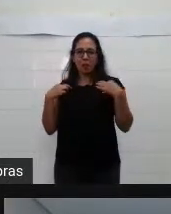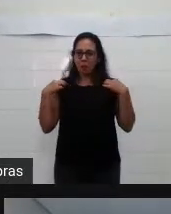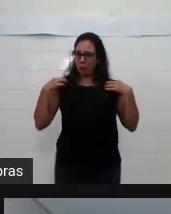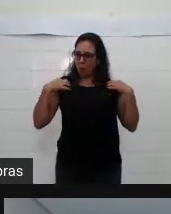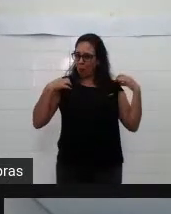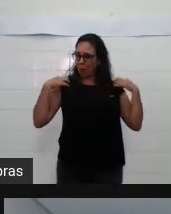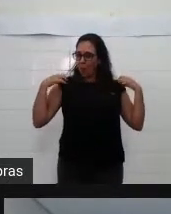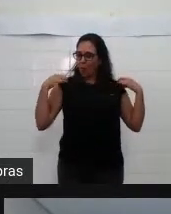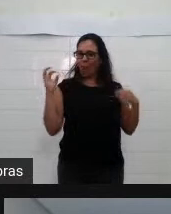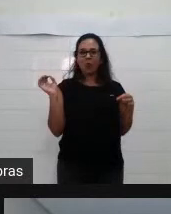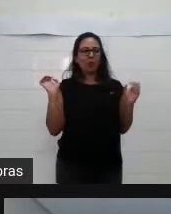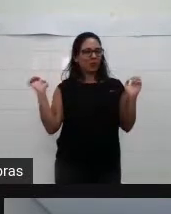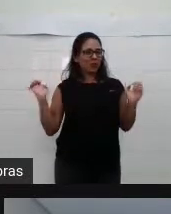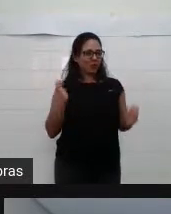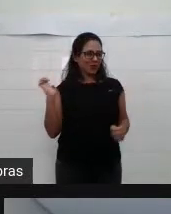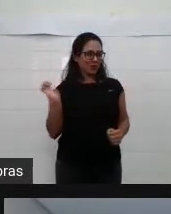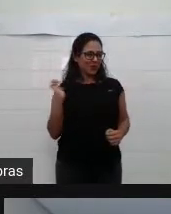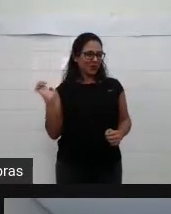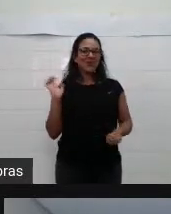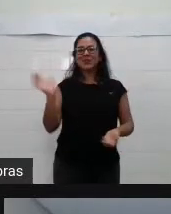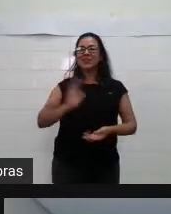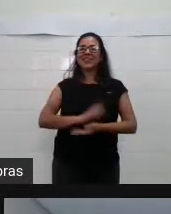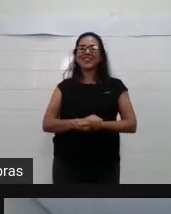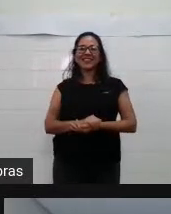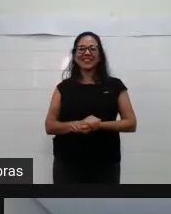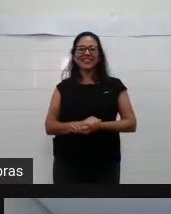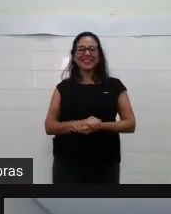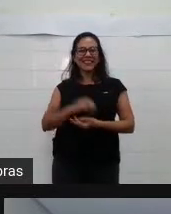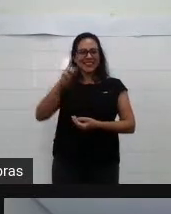belíssima. Nossa, está linda, Manu.